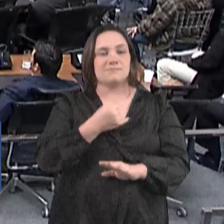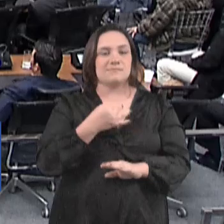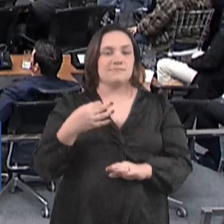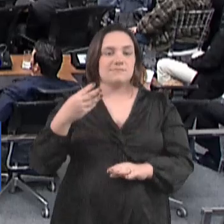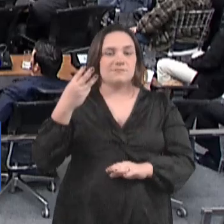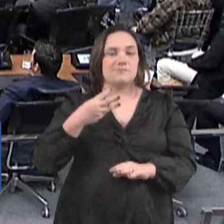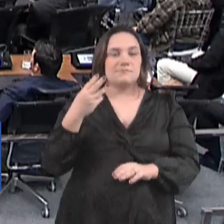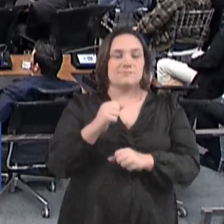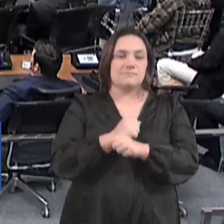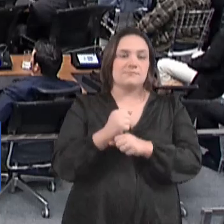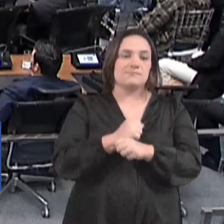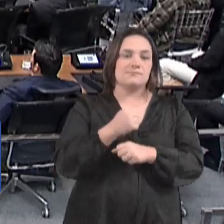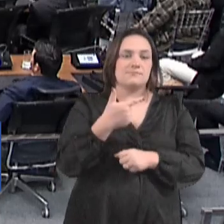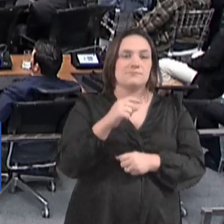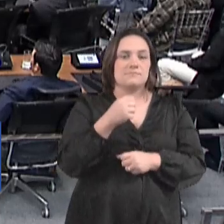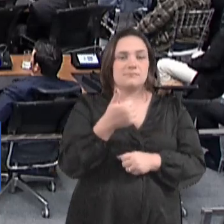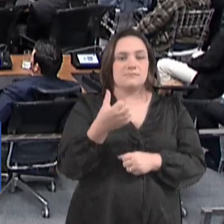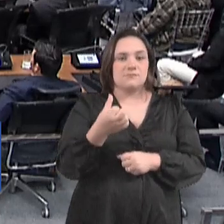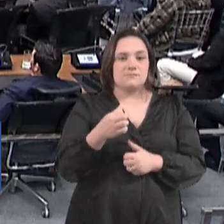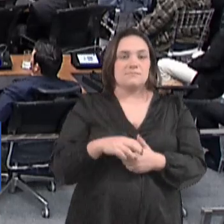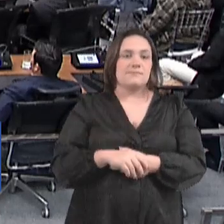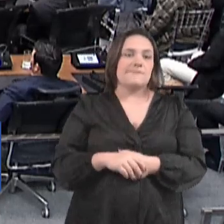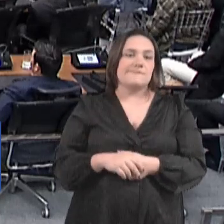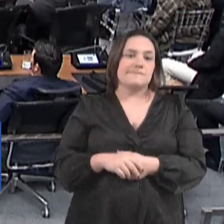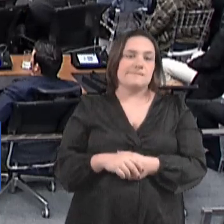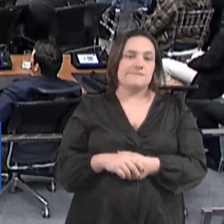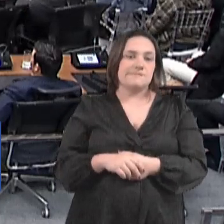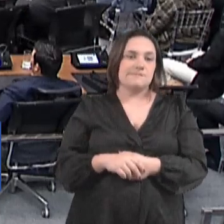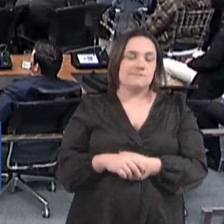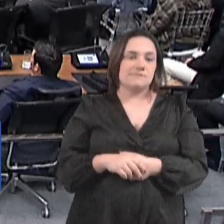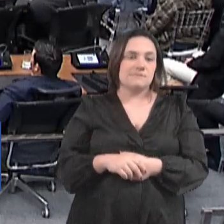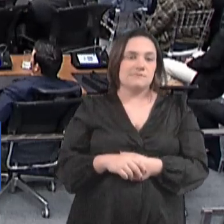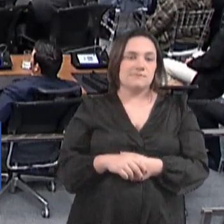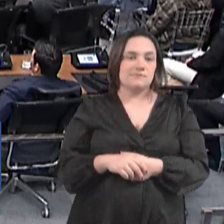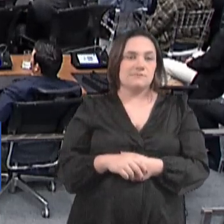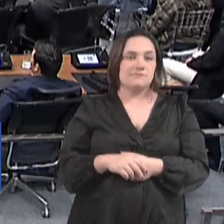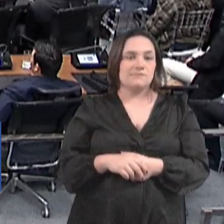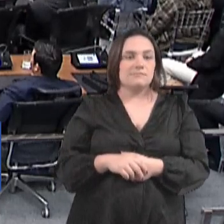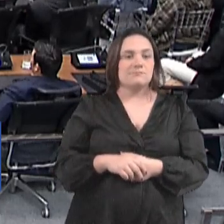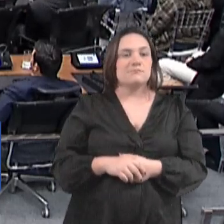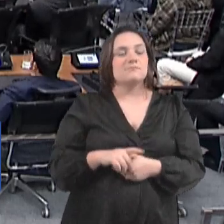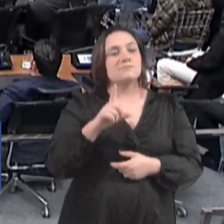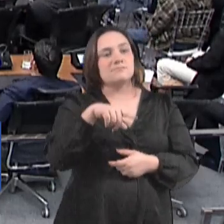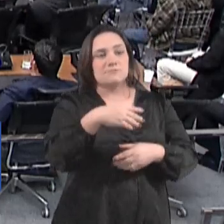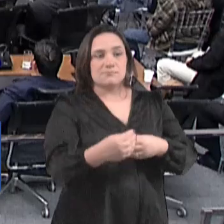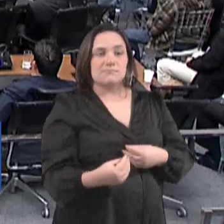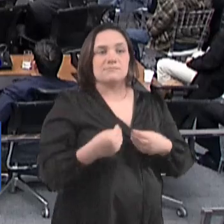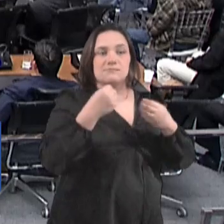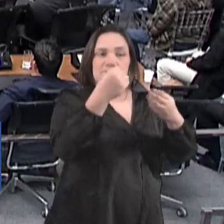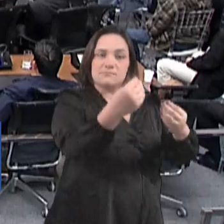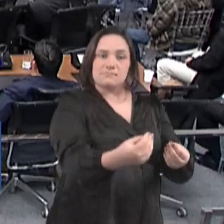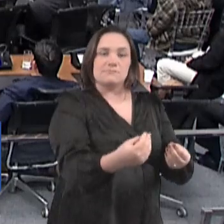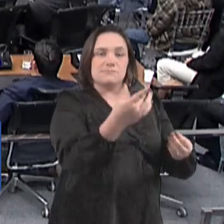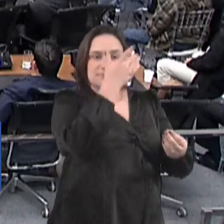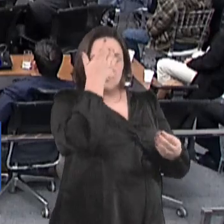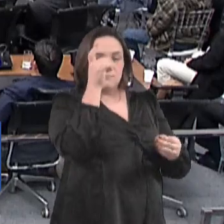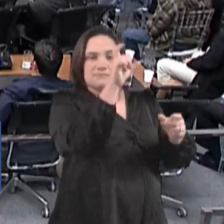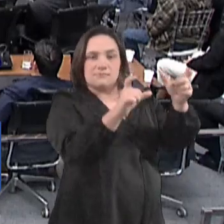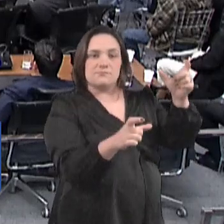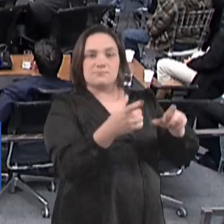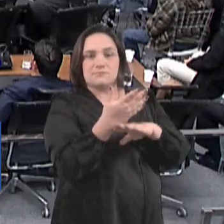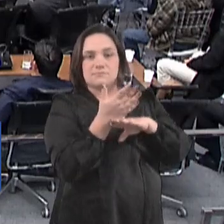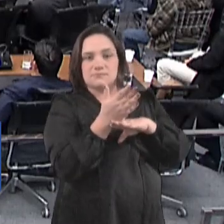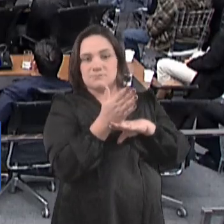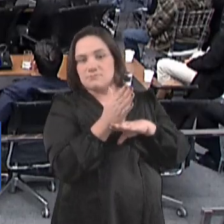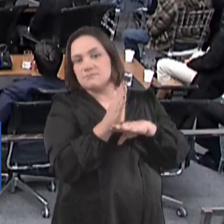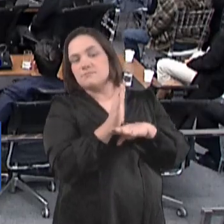3 do ano de 2016, ela é concedida a personalidades que contribuíram e contribuem, por